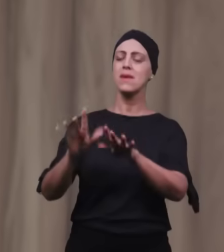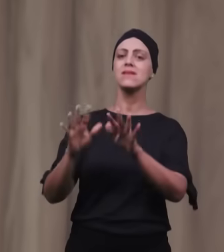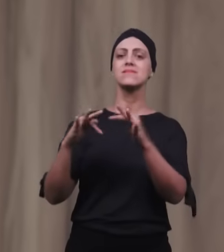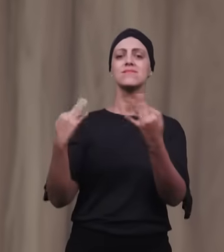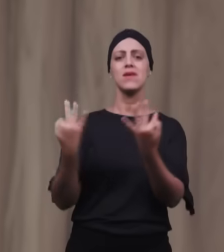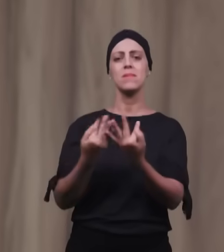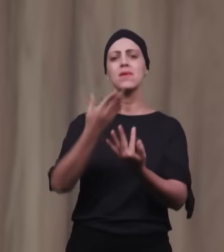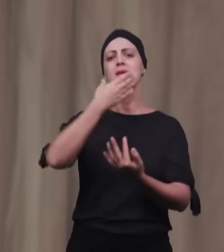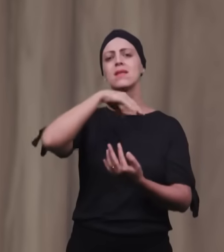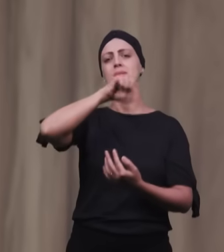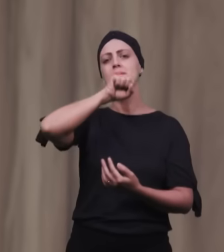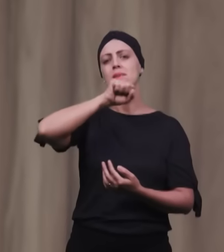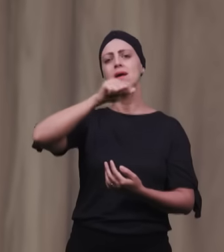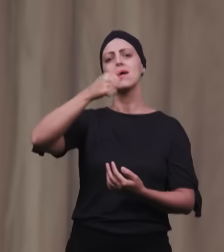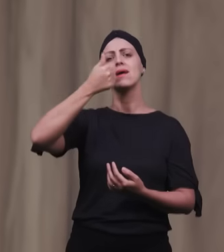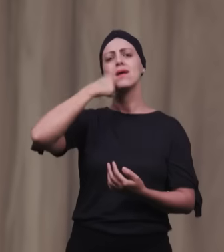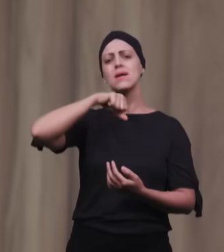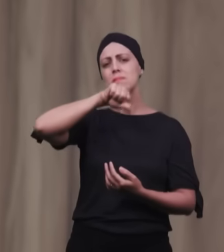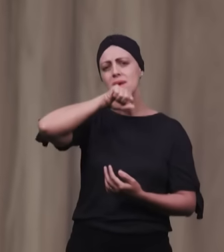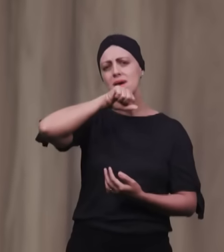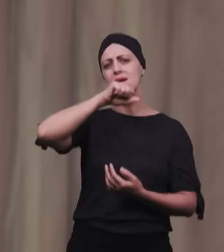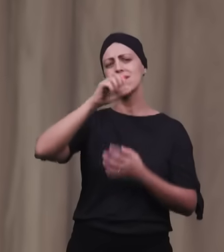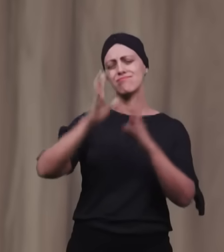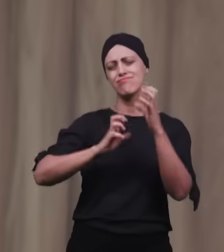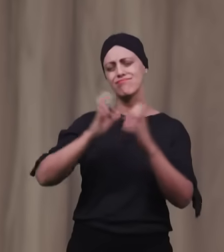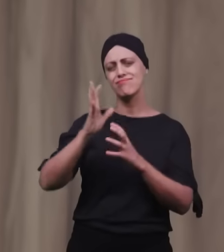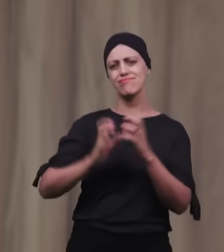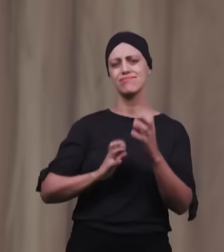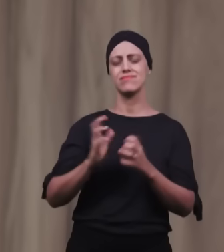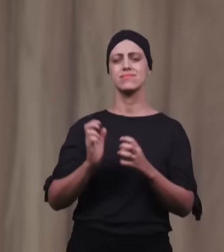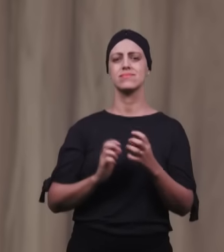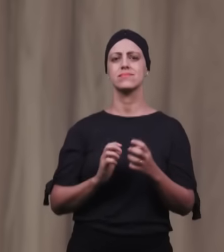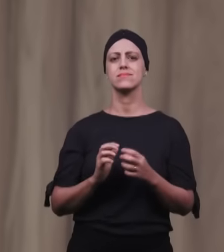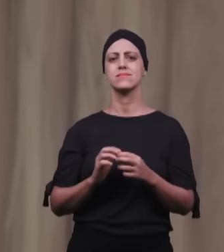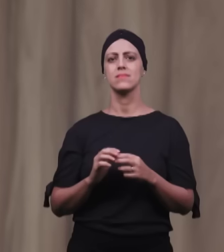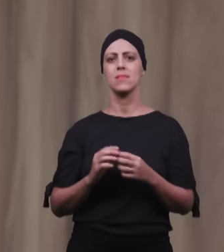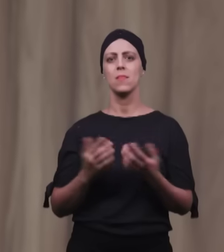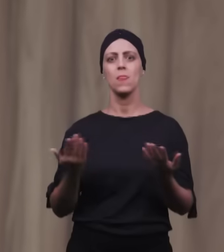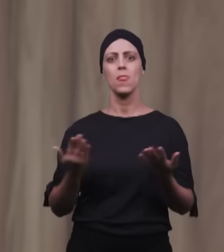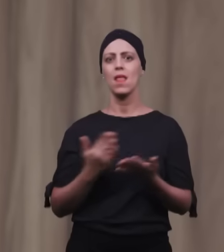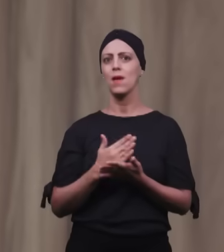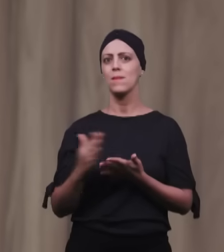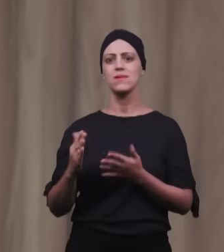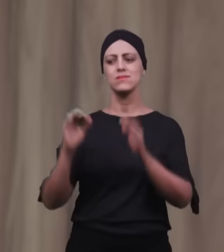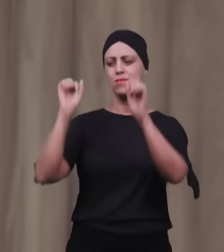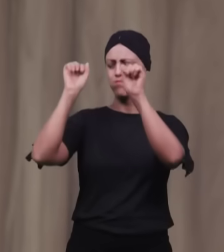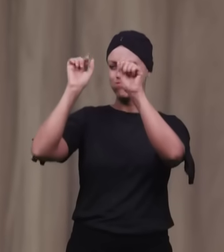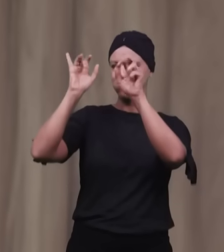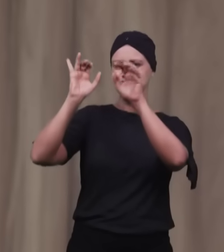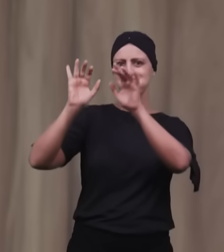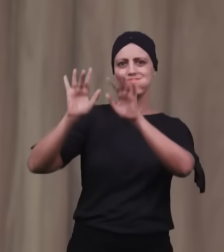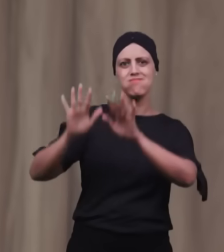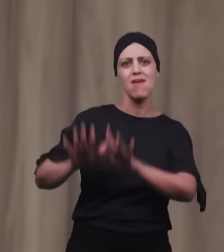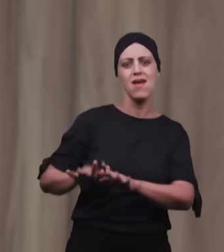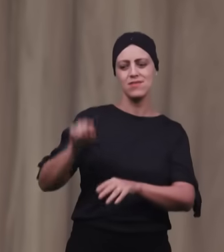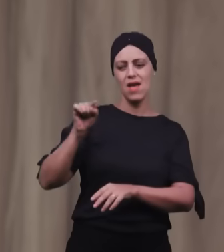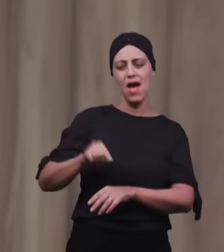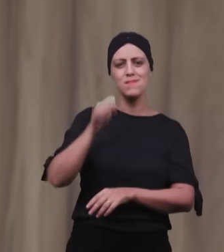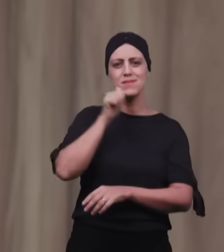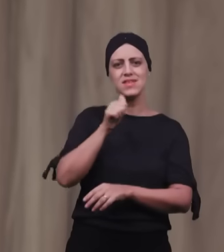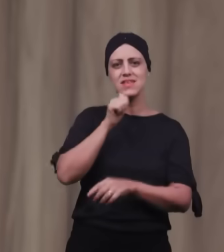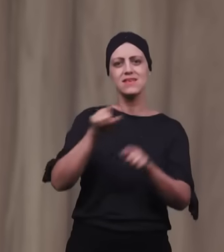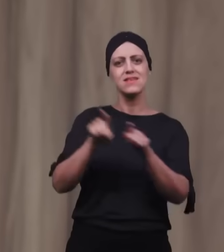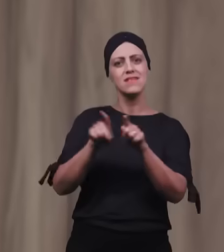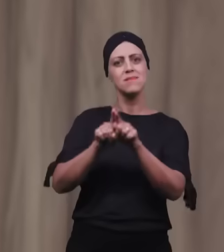para os familiares os pais né que vivem em conflito e isso foi traduzir uma grande benção não só para menina compra